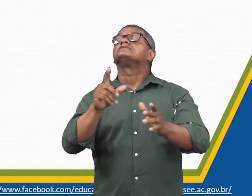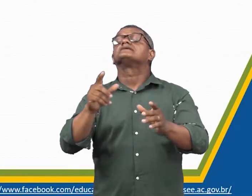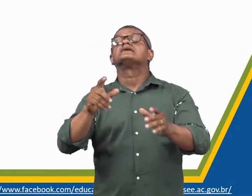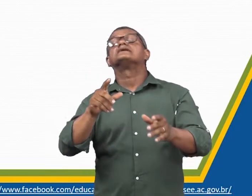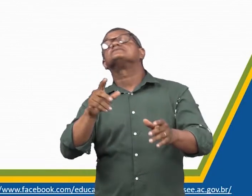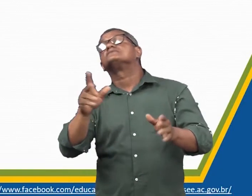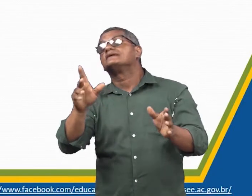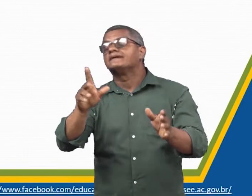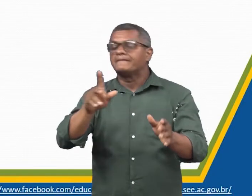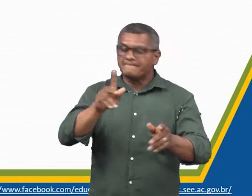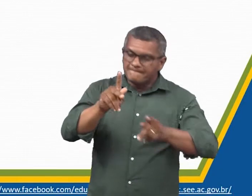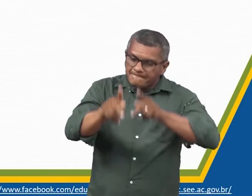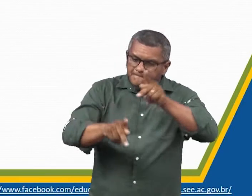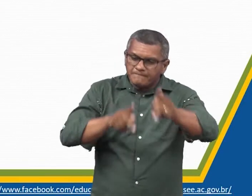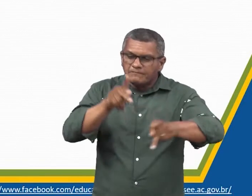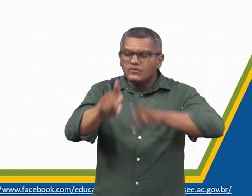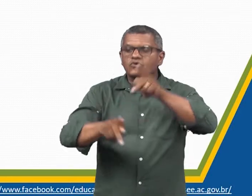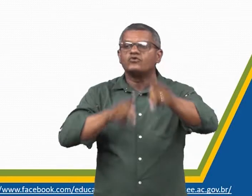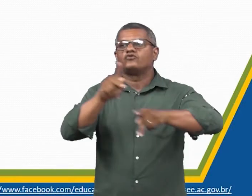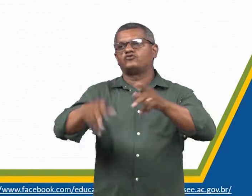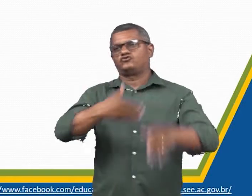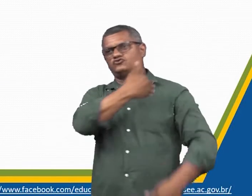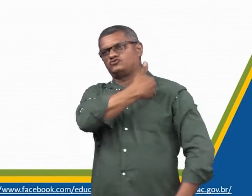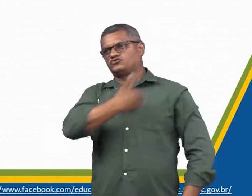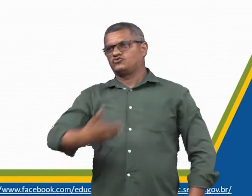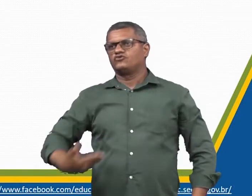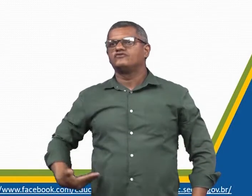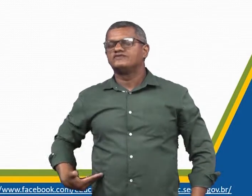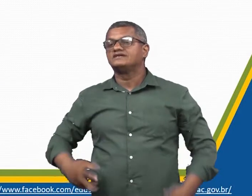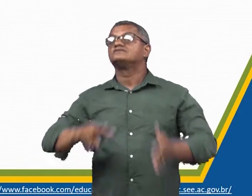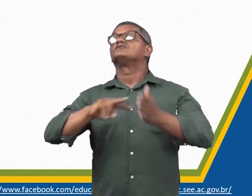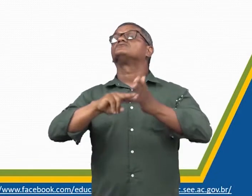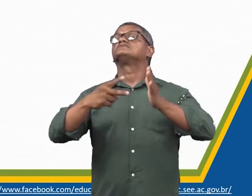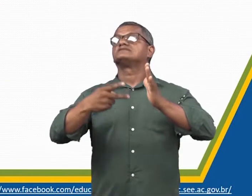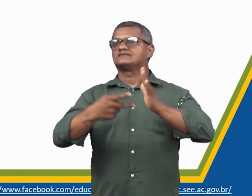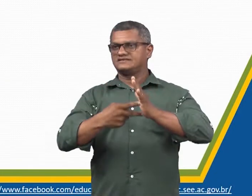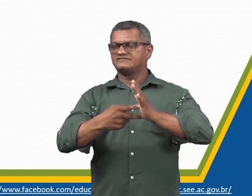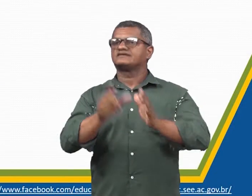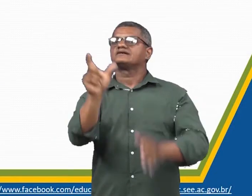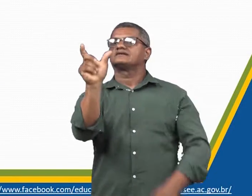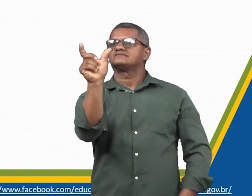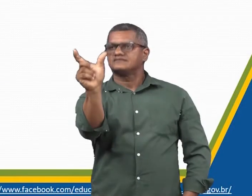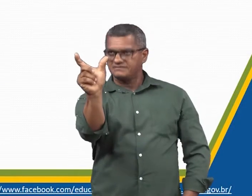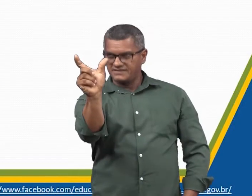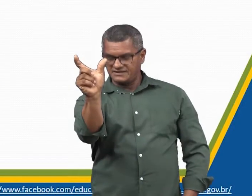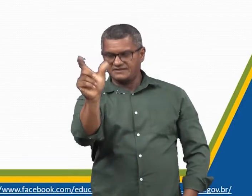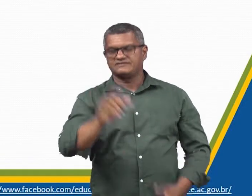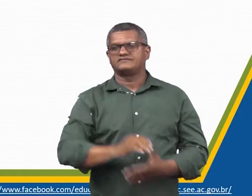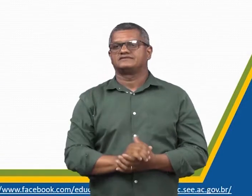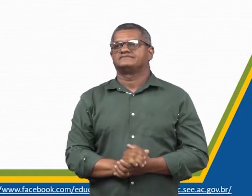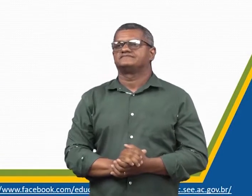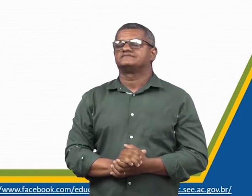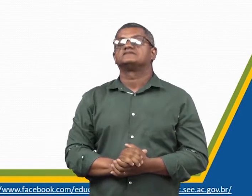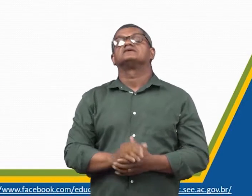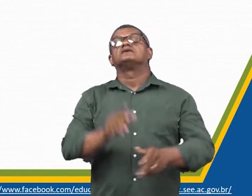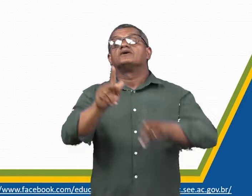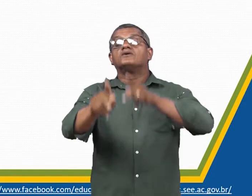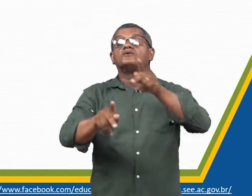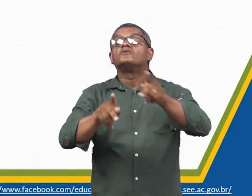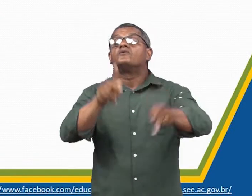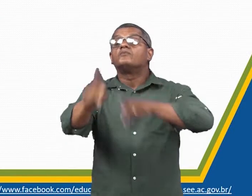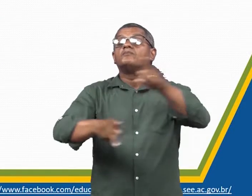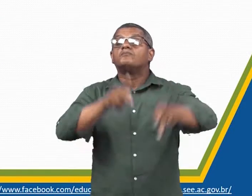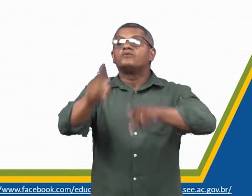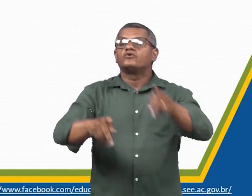e kratia, que significa governo, que significa poder. Então, nós temos aí que a questão é o poder do povo. Tá? E